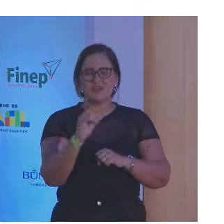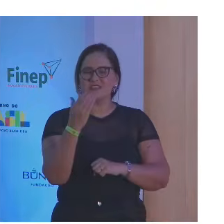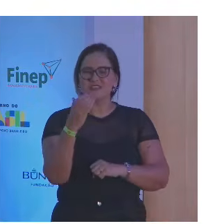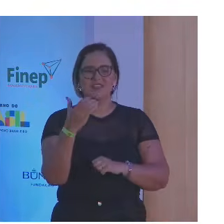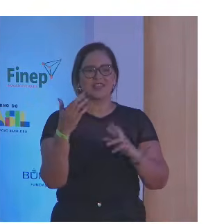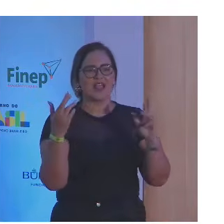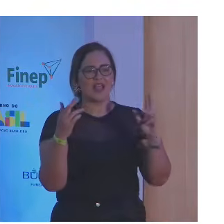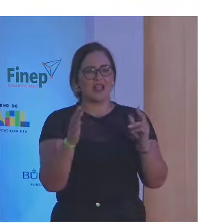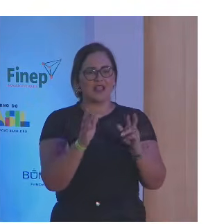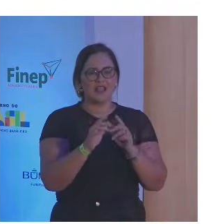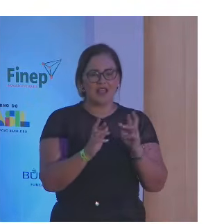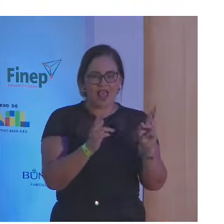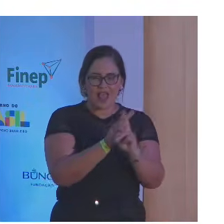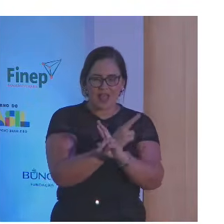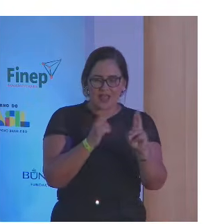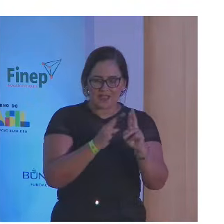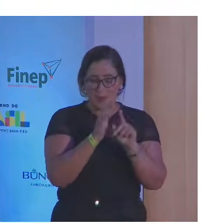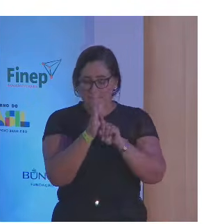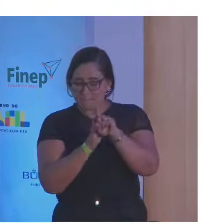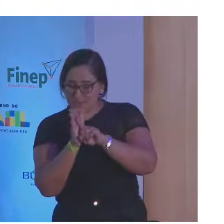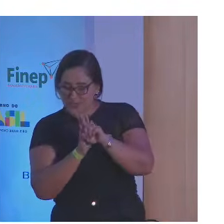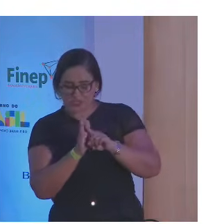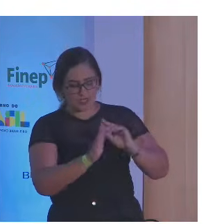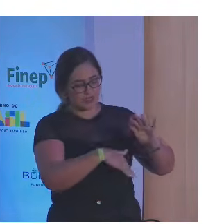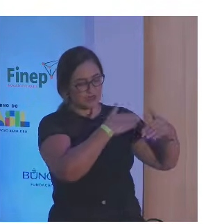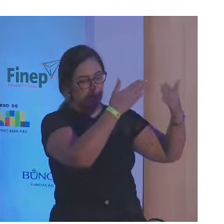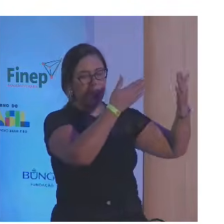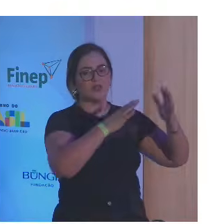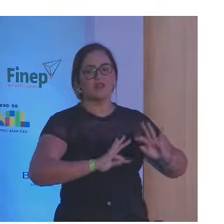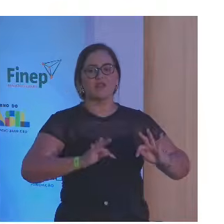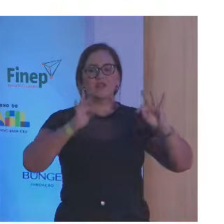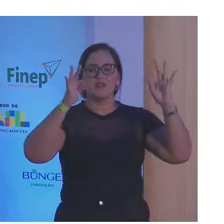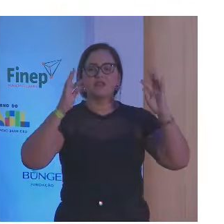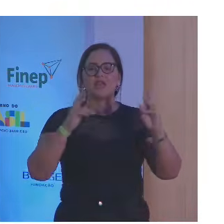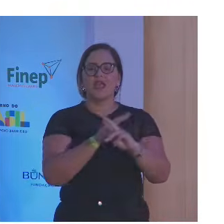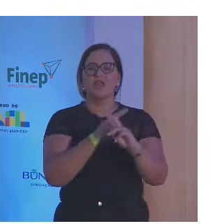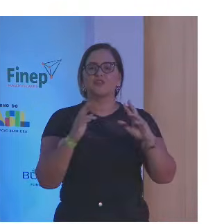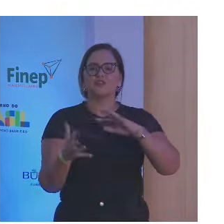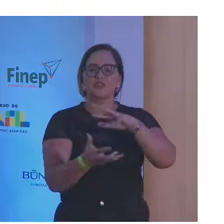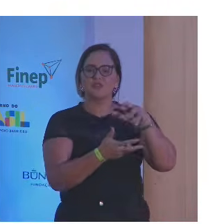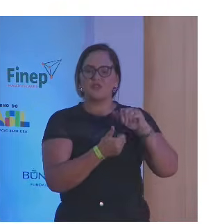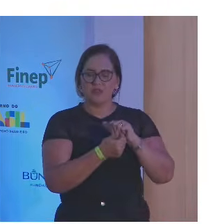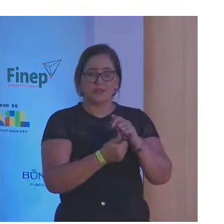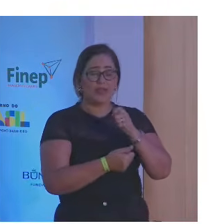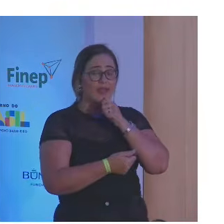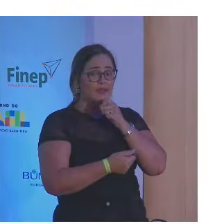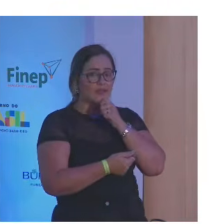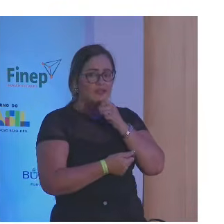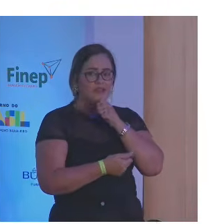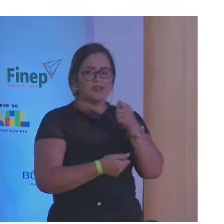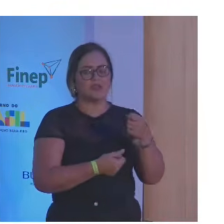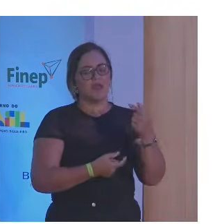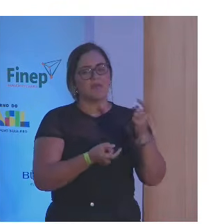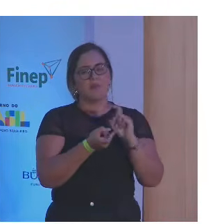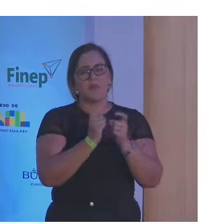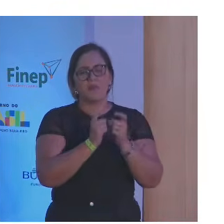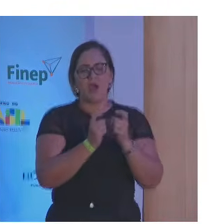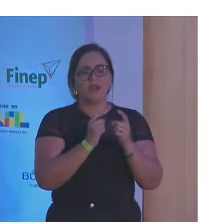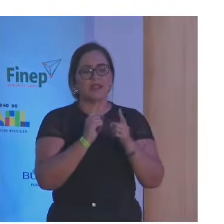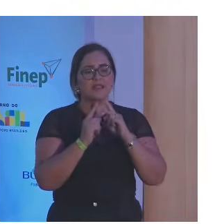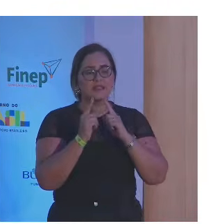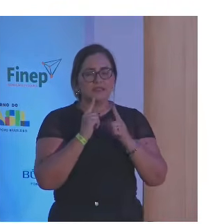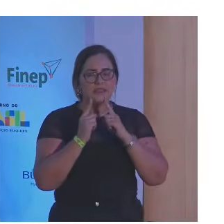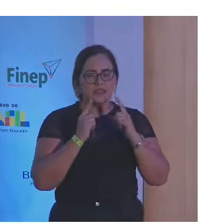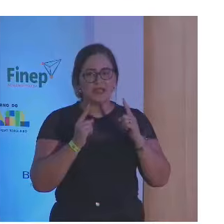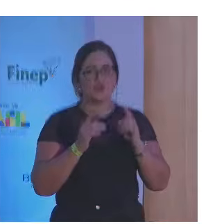a inter-relação entre pesquisa científica, desenvolvimento tecnológico e relações internacionais, ainda em discussão, ainda em debate